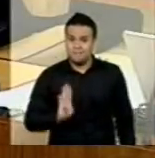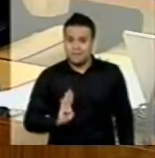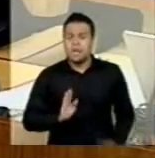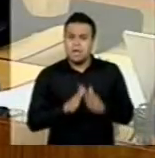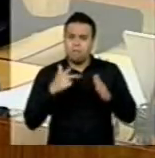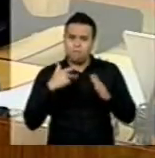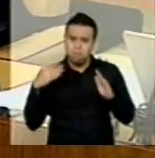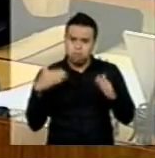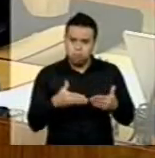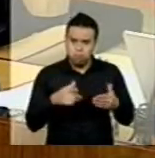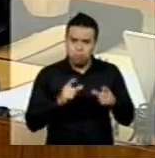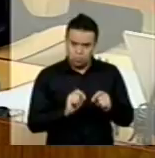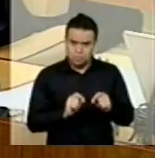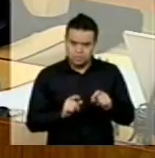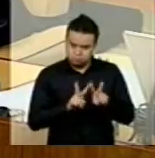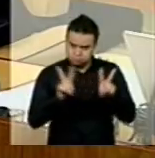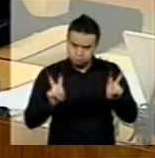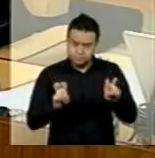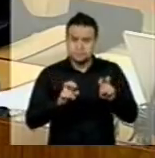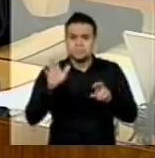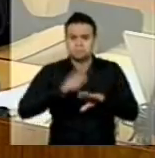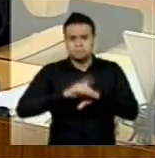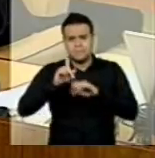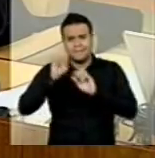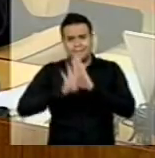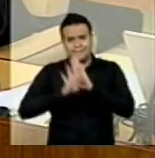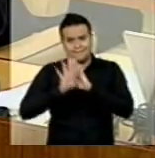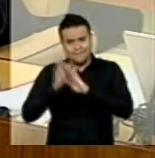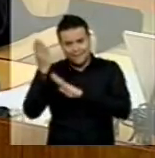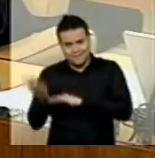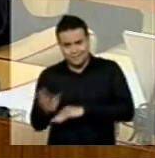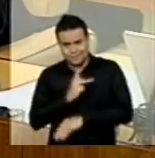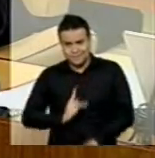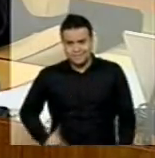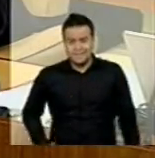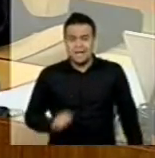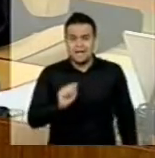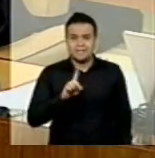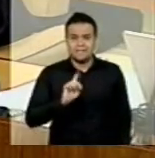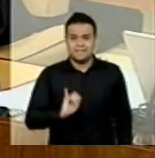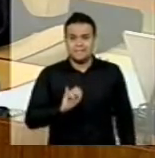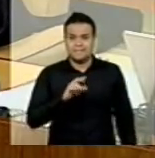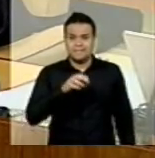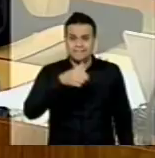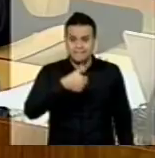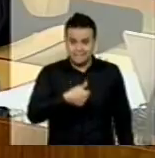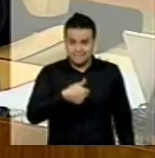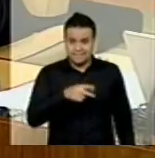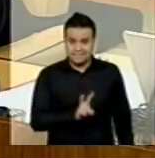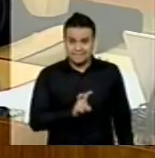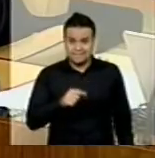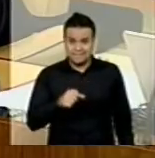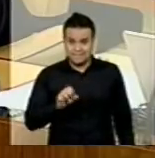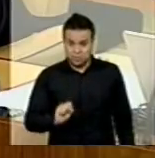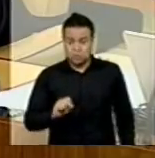senhora Presidente, em precedente da lavra de Vossa Excelência e cito a DI 1578, julgada nesse Tribunal Pleno,